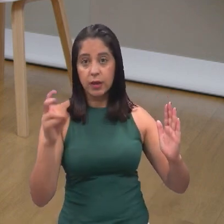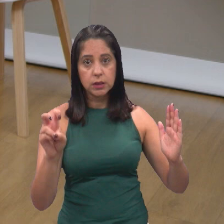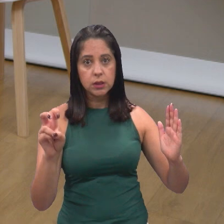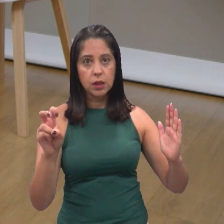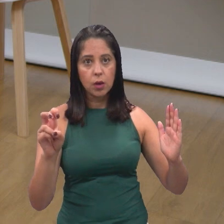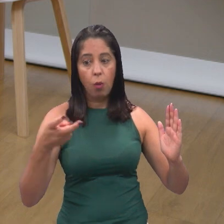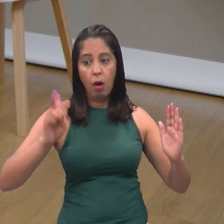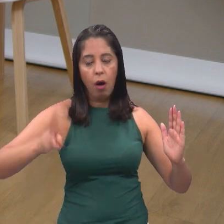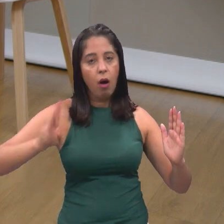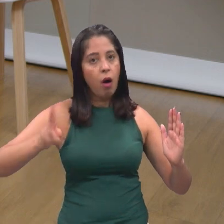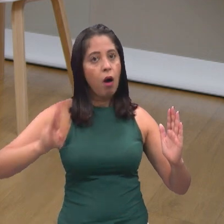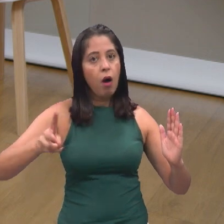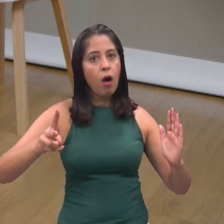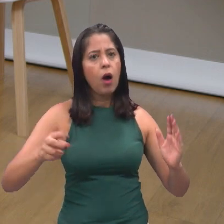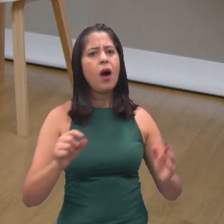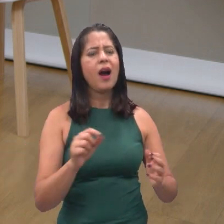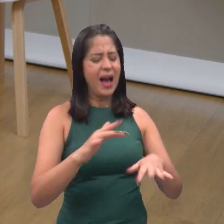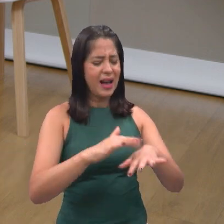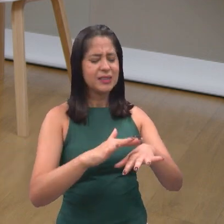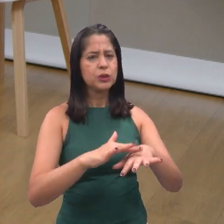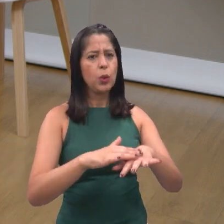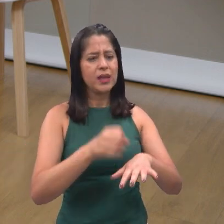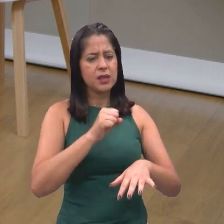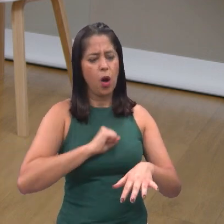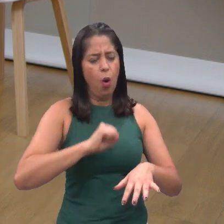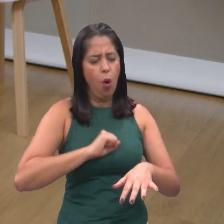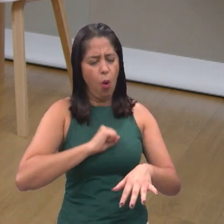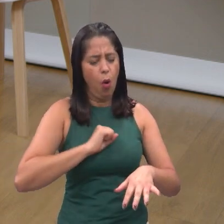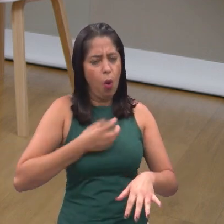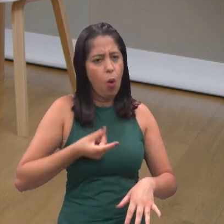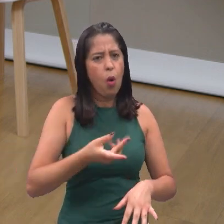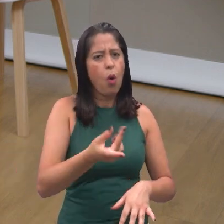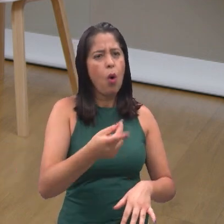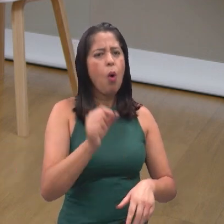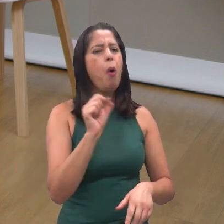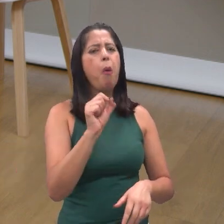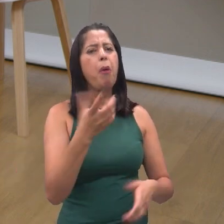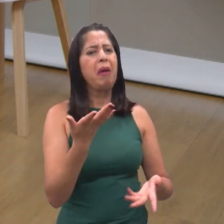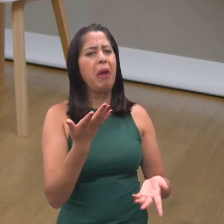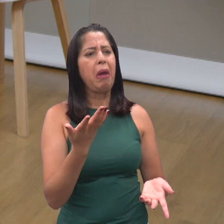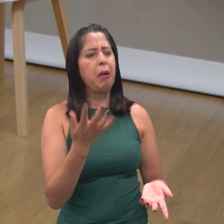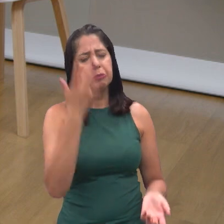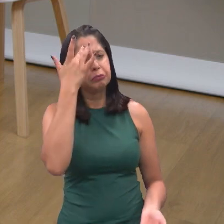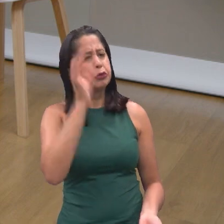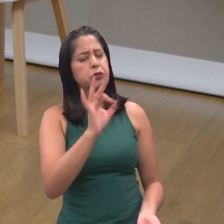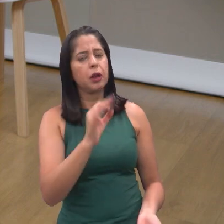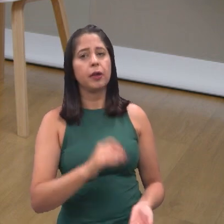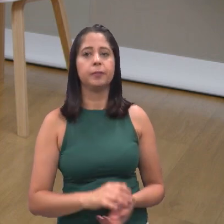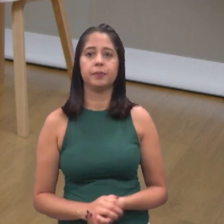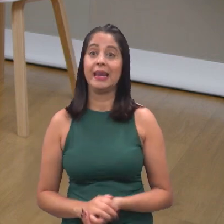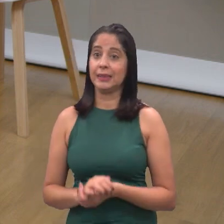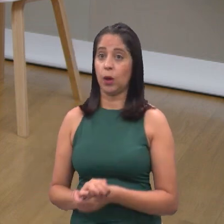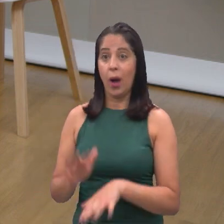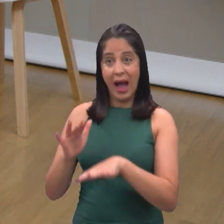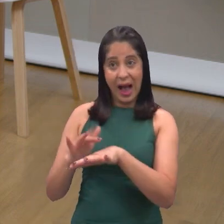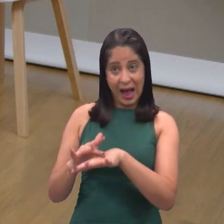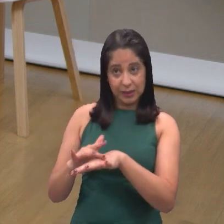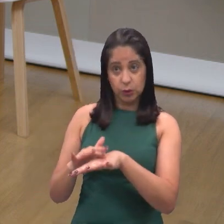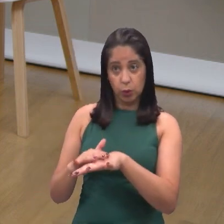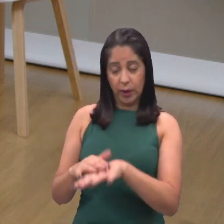2025. Mas explica, o que é a coqueluche? Porque muitas pessoas, às vezes, nem escutaram falar sobre essa doença. Sim, a coqueluche, ela é uma